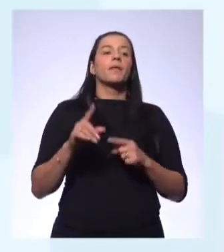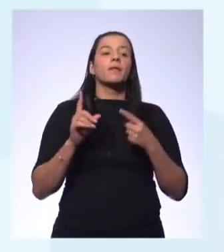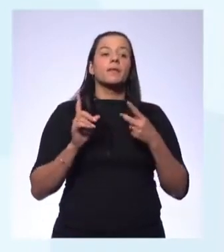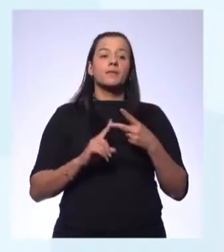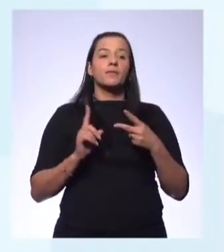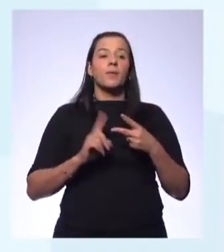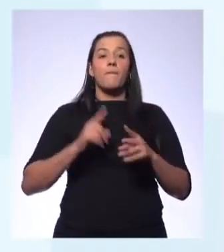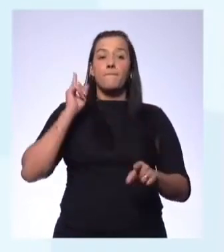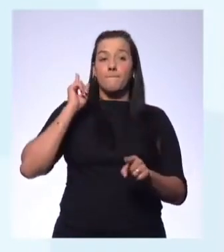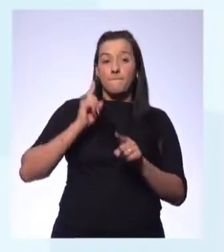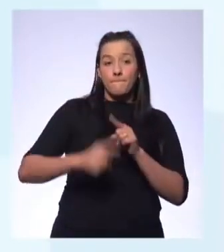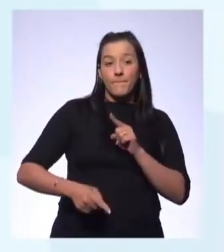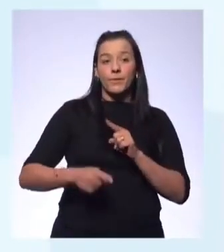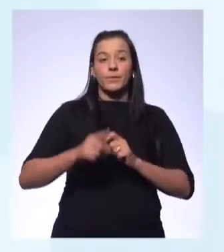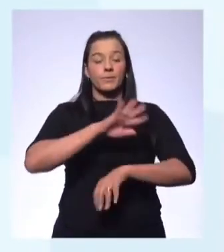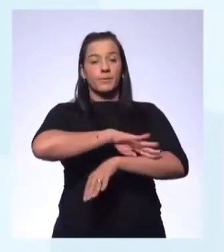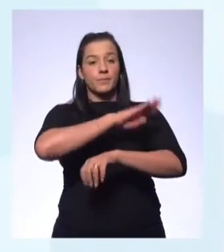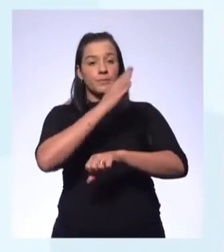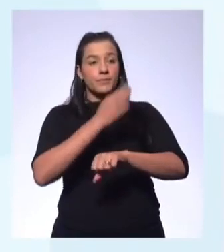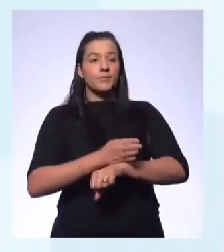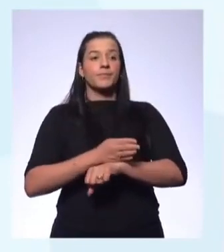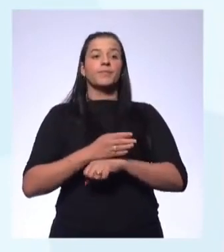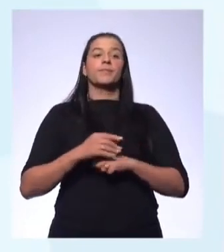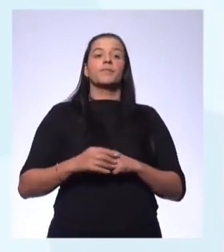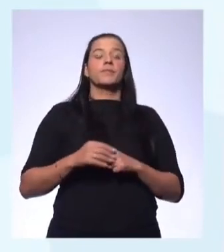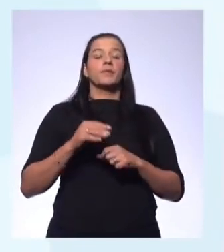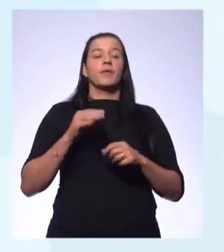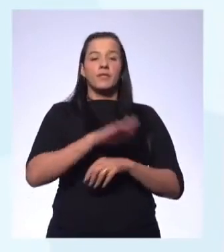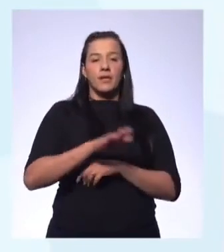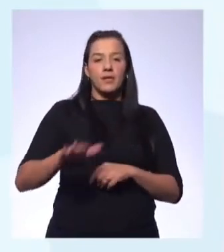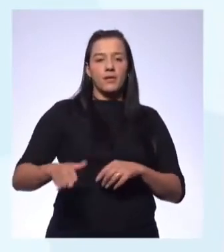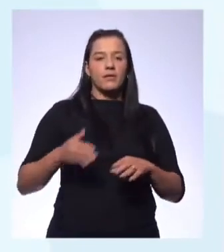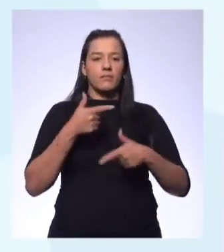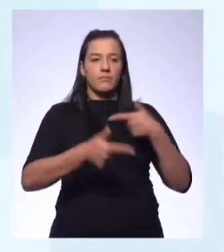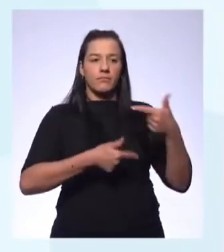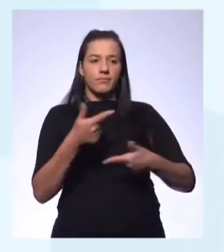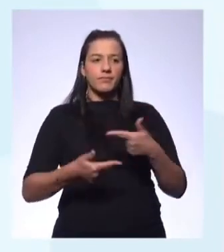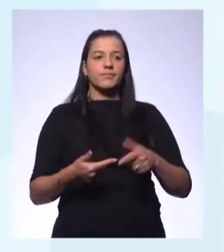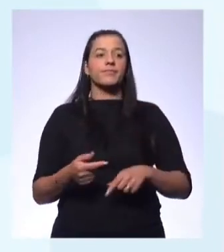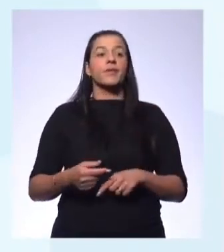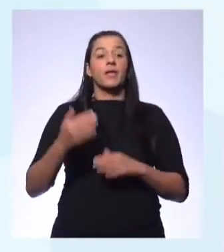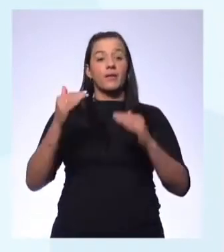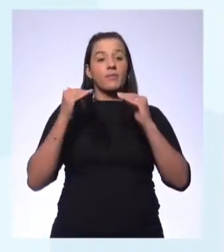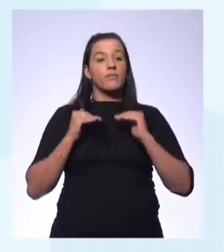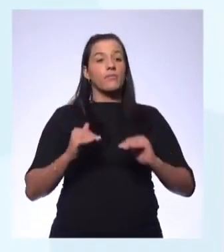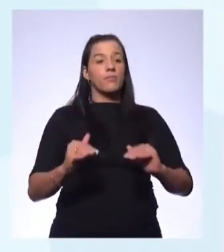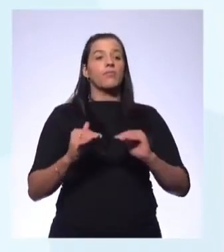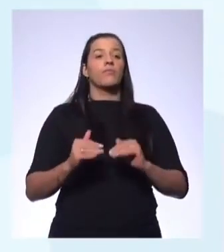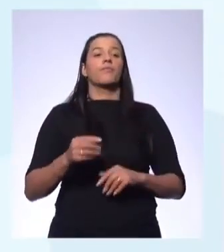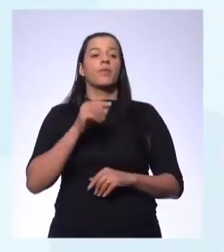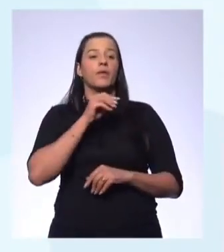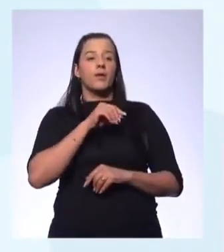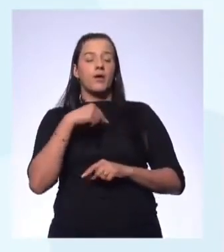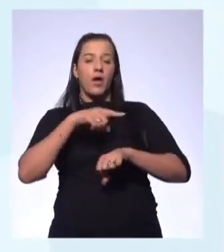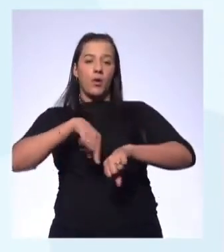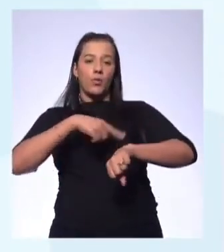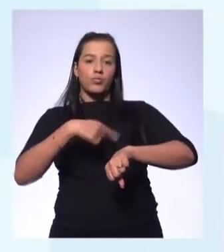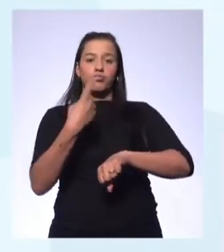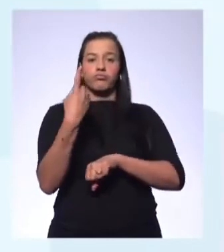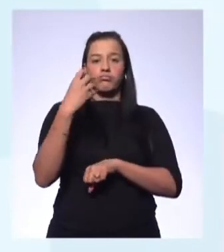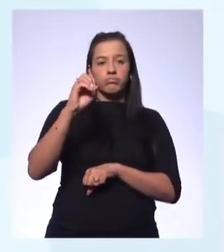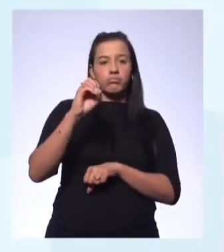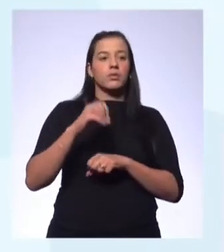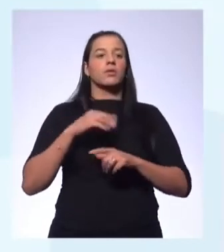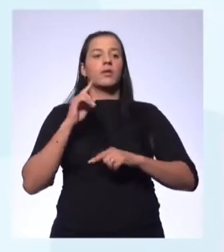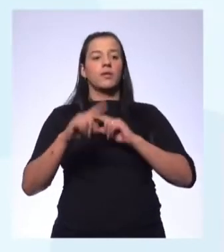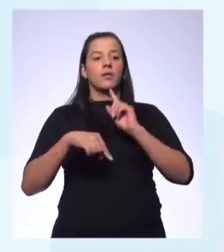trabalho infantil nas minas, em 1842, supressão de impostos sobre cereais, jornada de 10 horas por dia